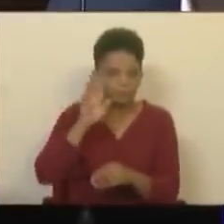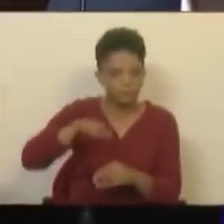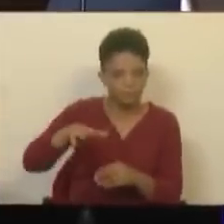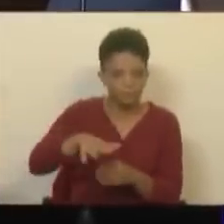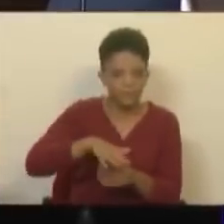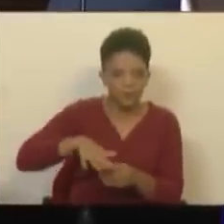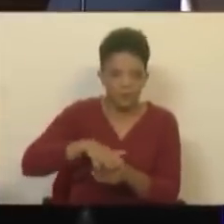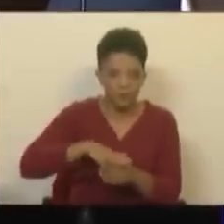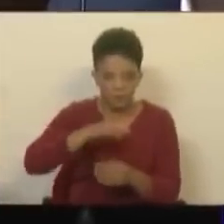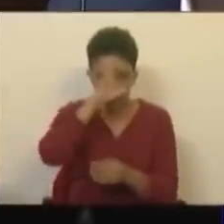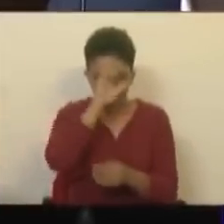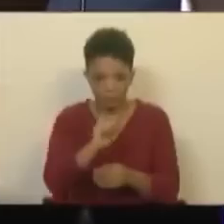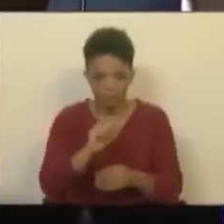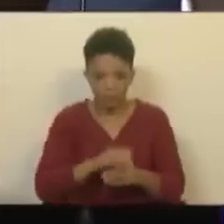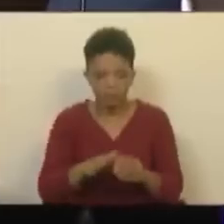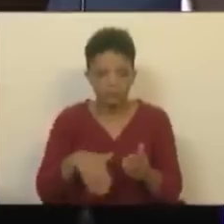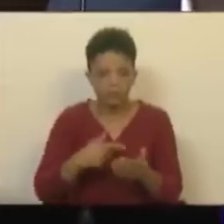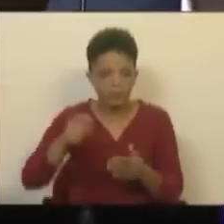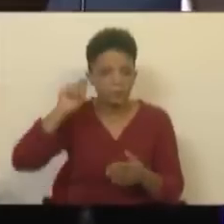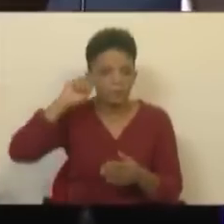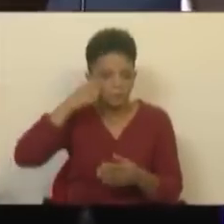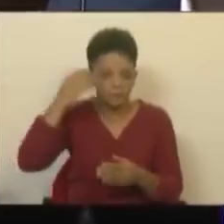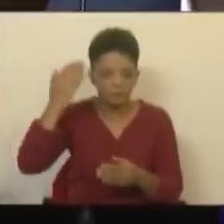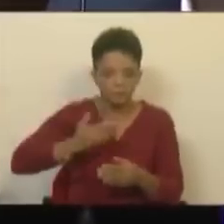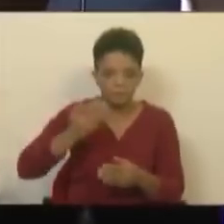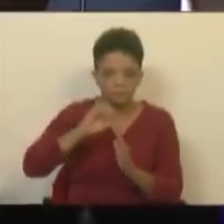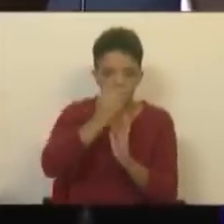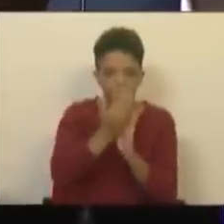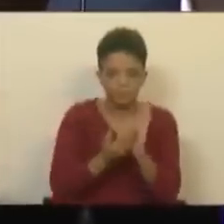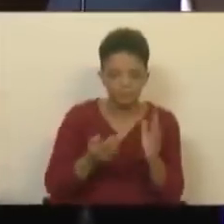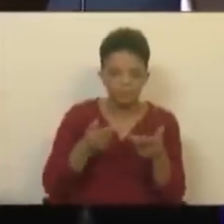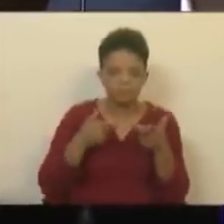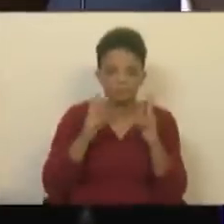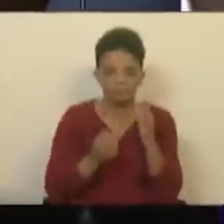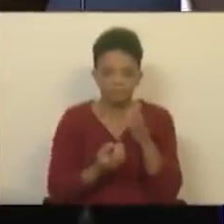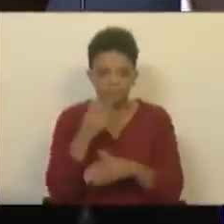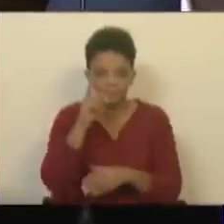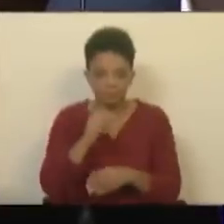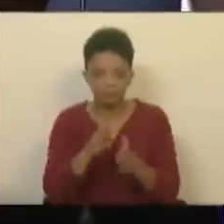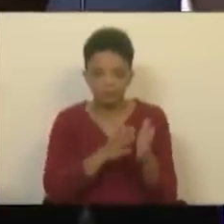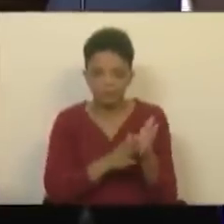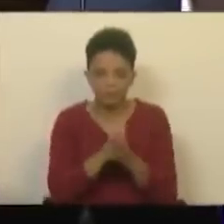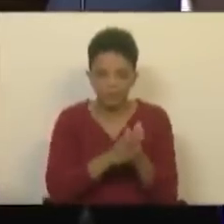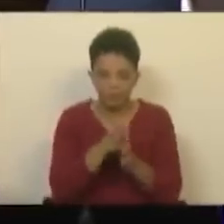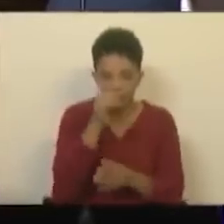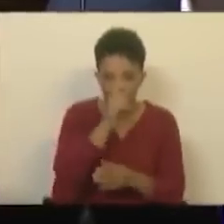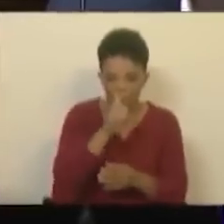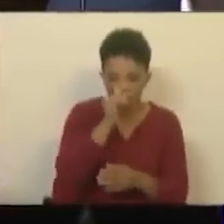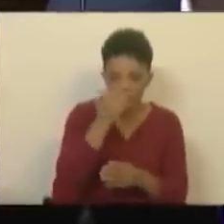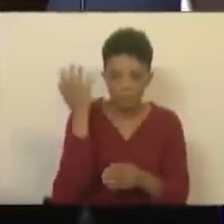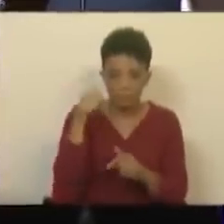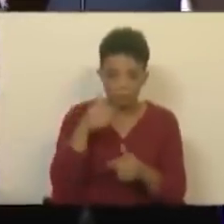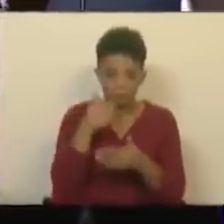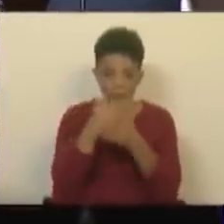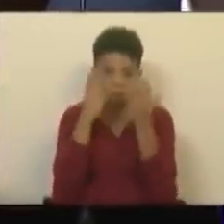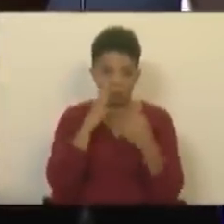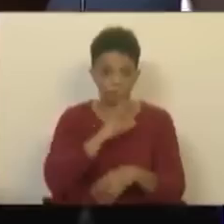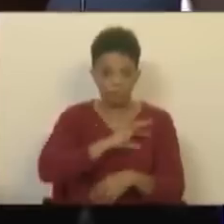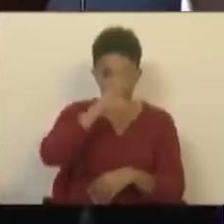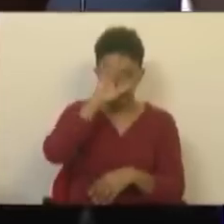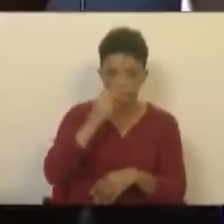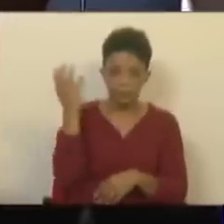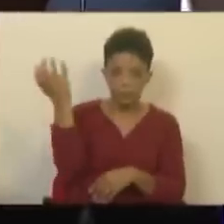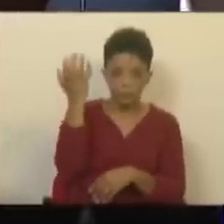do setor por parte do governo colocando em causa o Direito Constitucional a livre criação culturais A ideia é esta manhã é o senhor